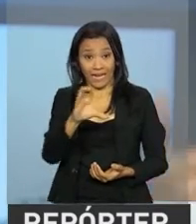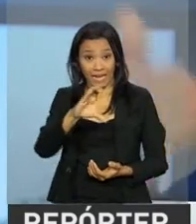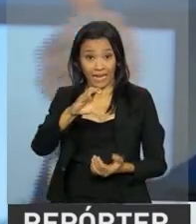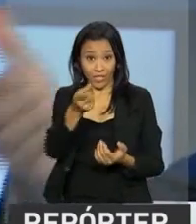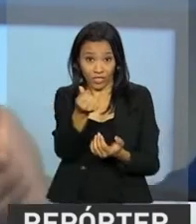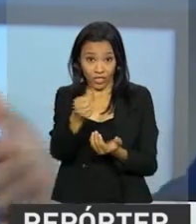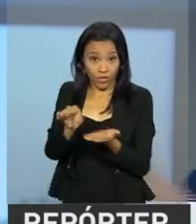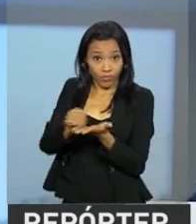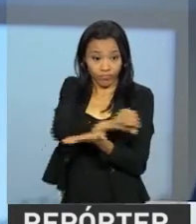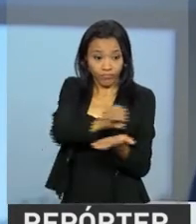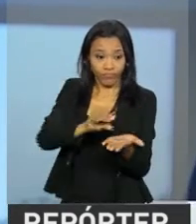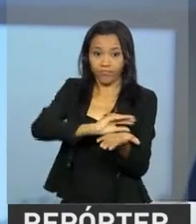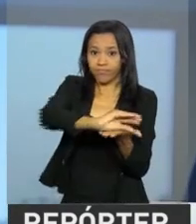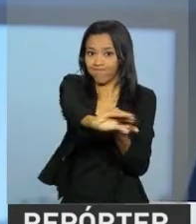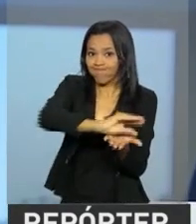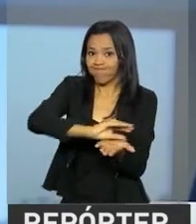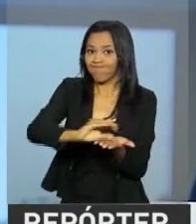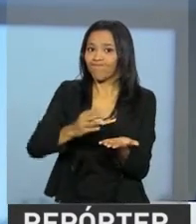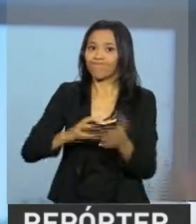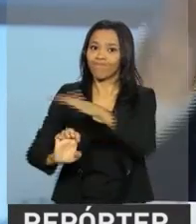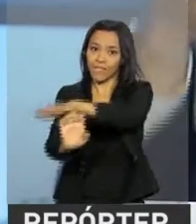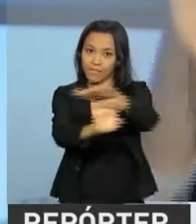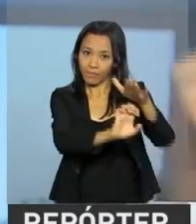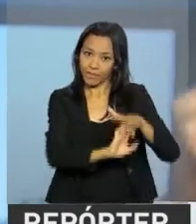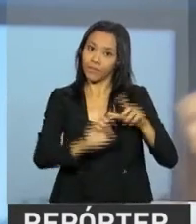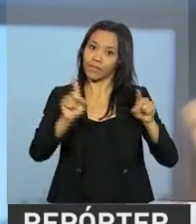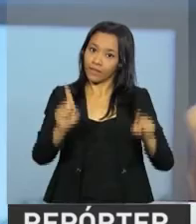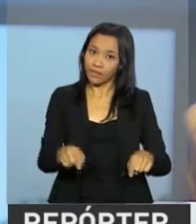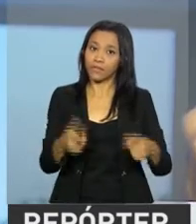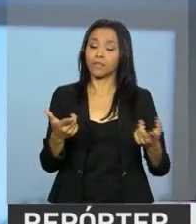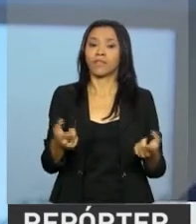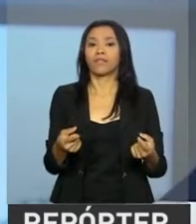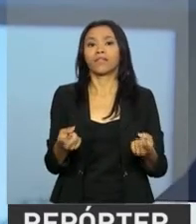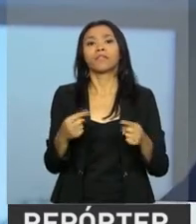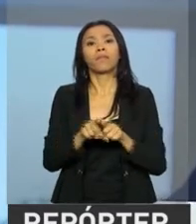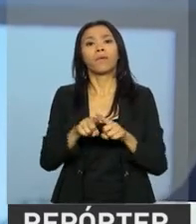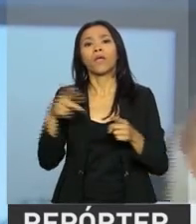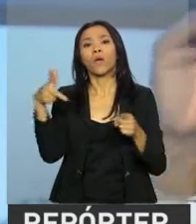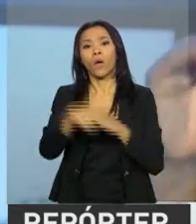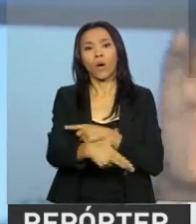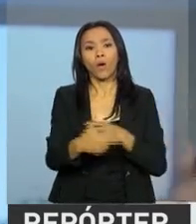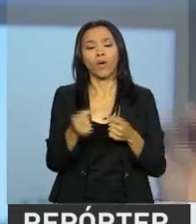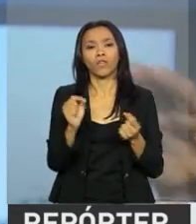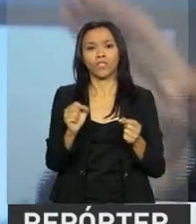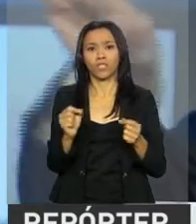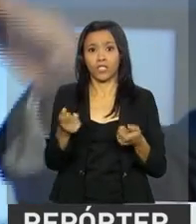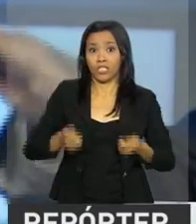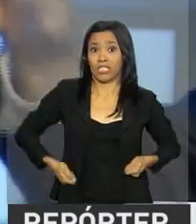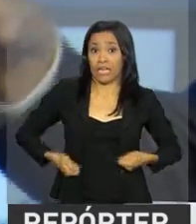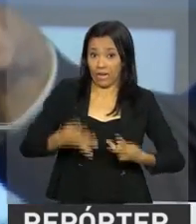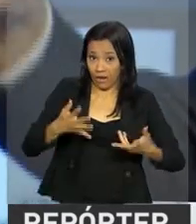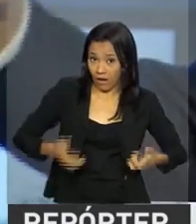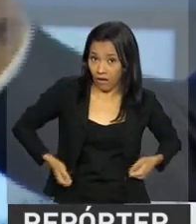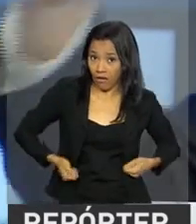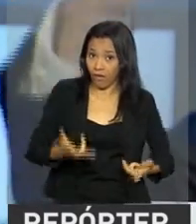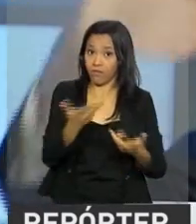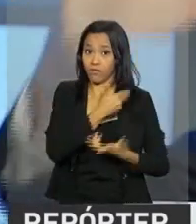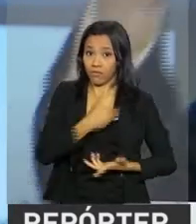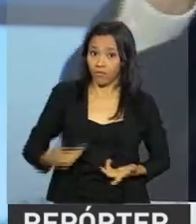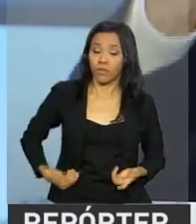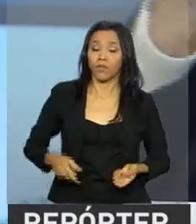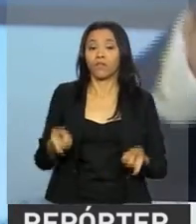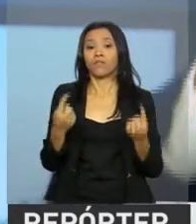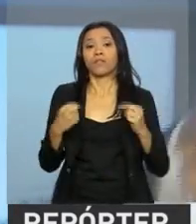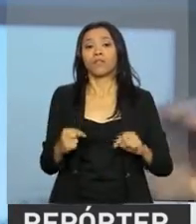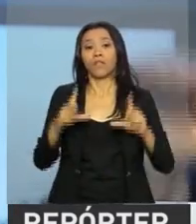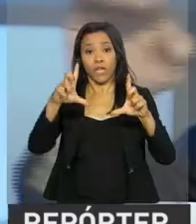que é uma redução do papel do Estado. Corte de despesa é outro, redução em